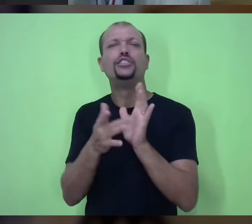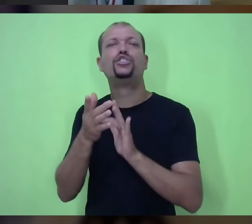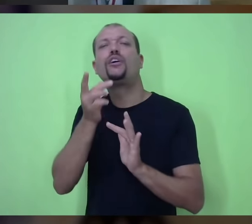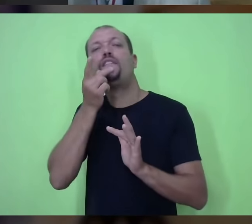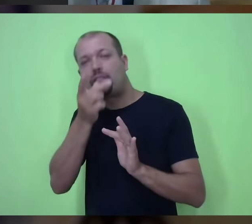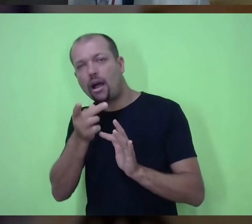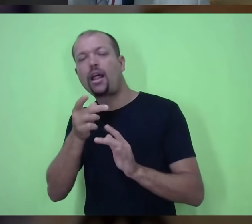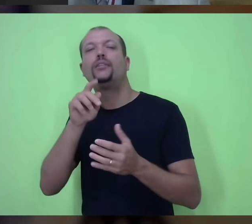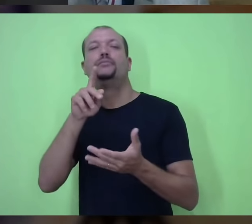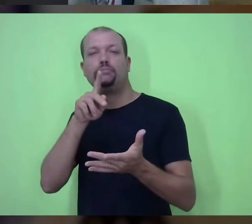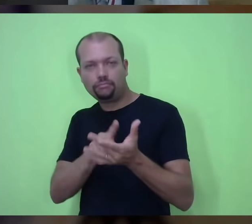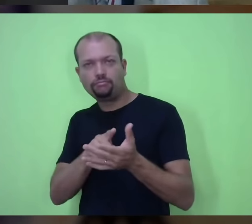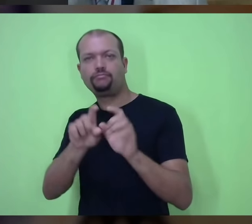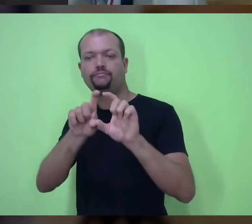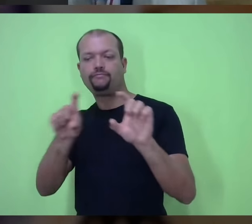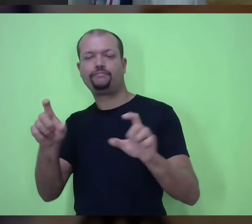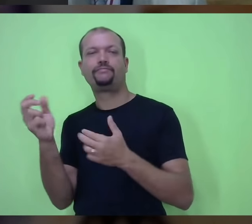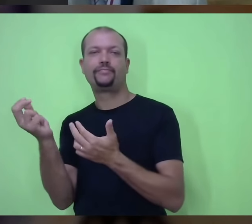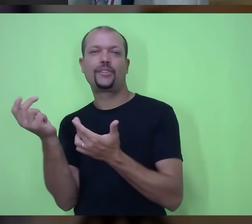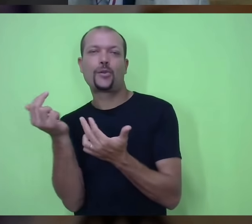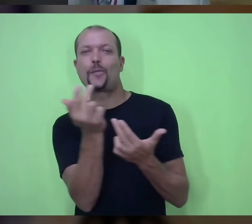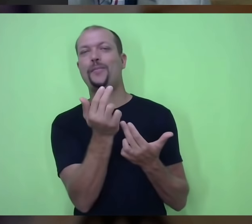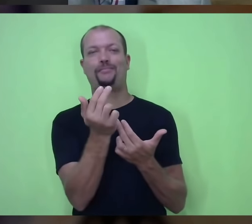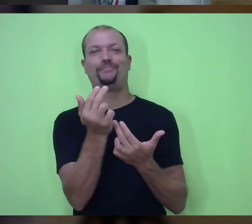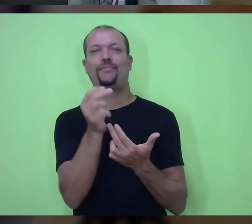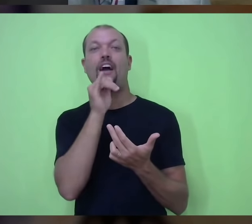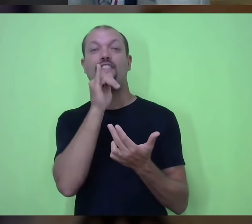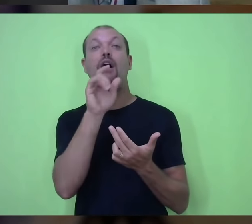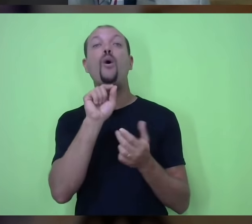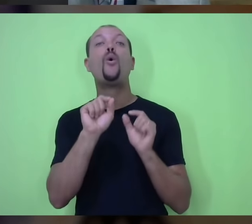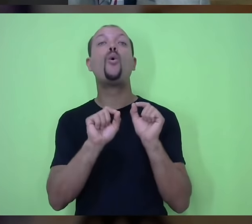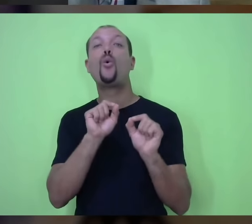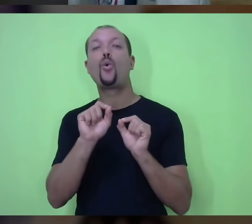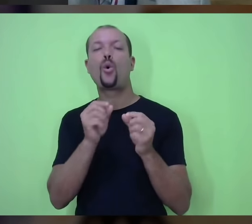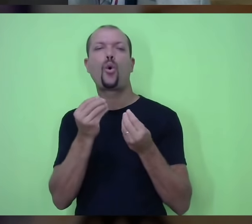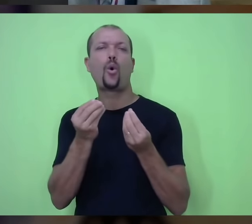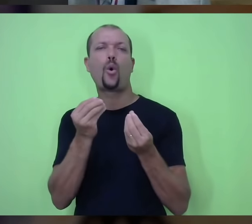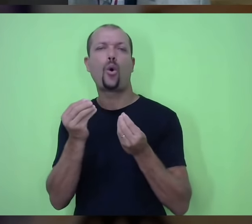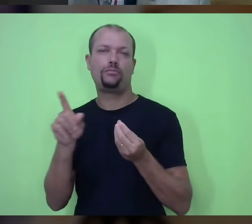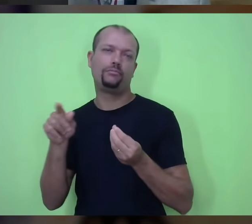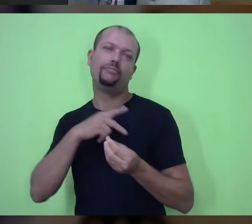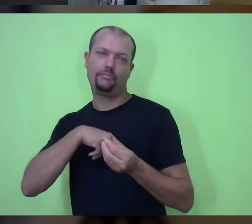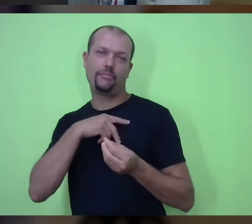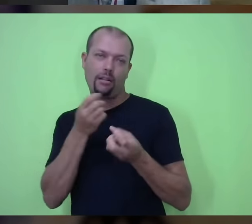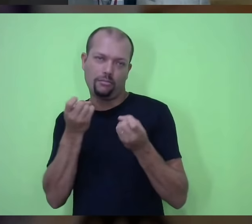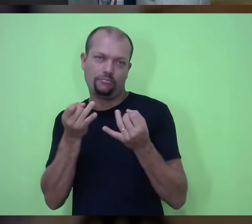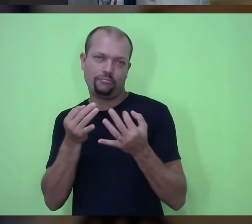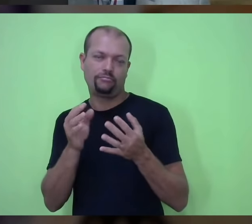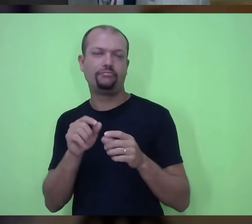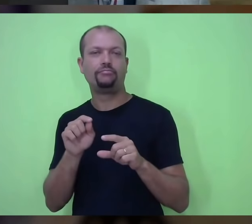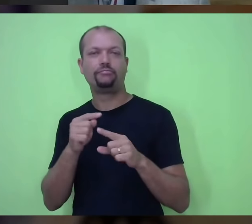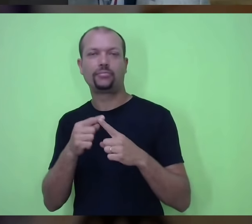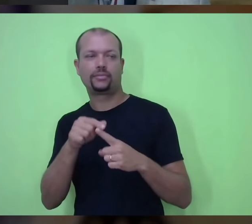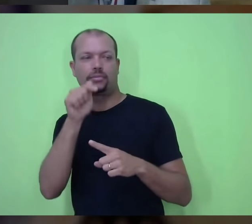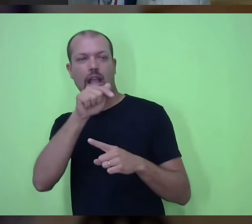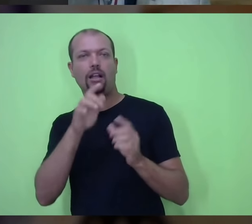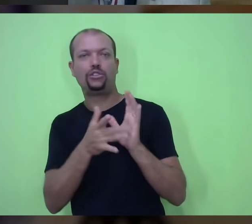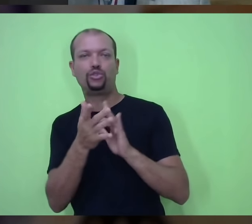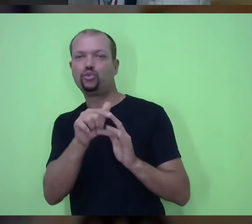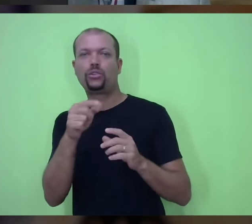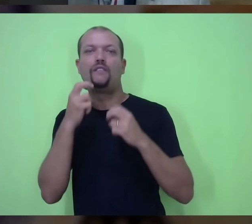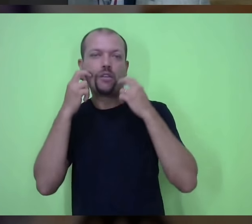próprio Cristo que usa a expressão dizendo, né, essa é a visão do autor do livro de Hebreus, de que ele não tem